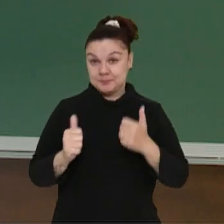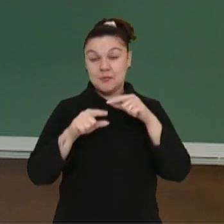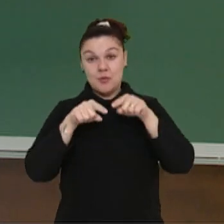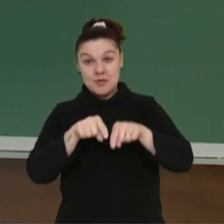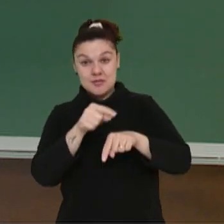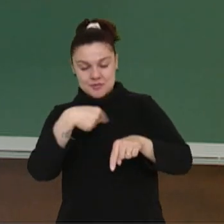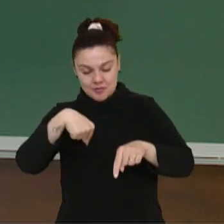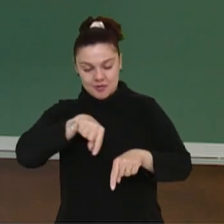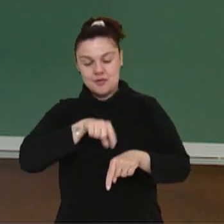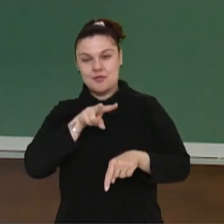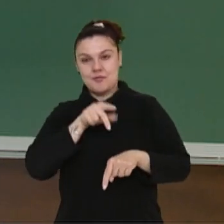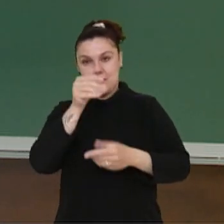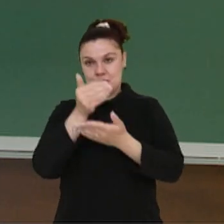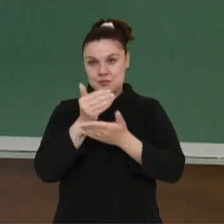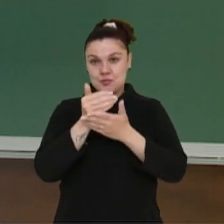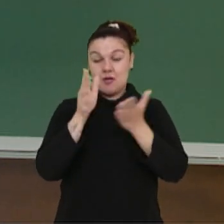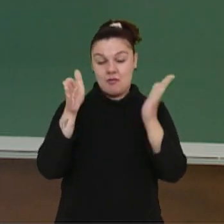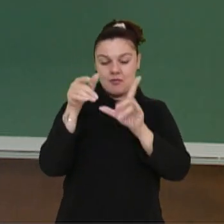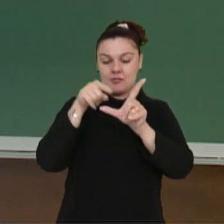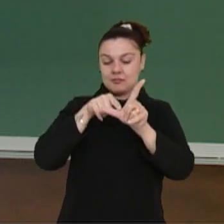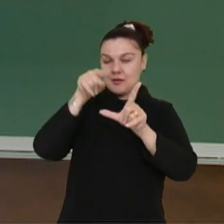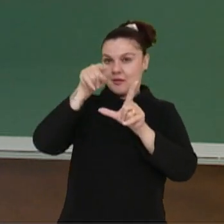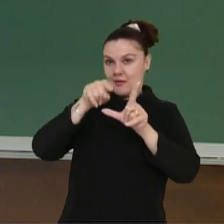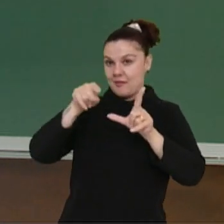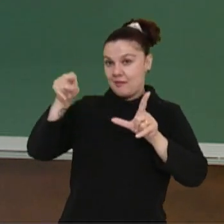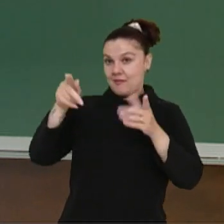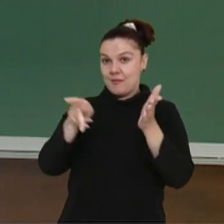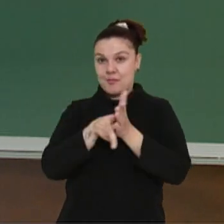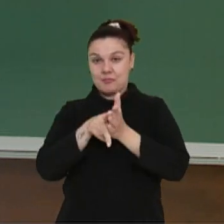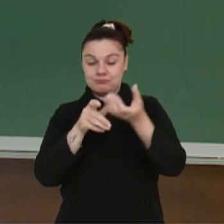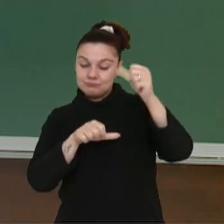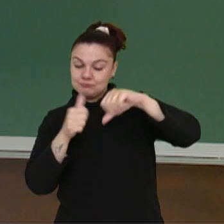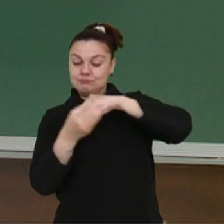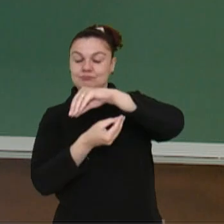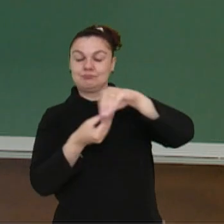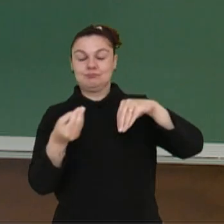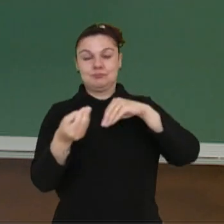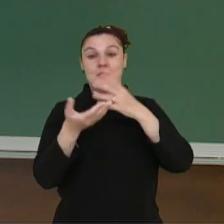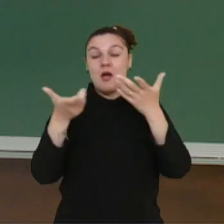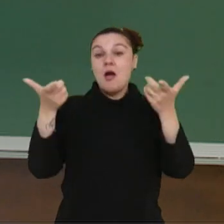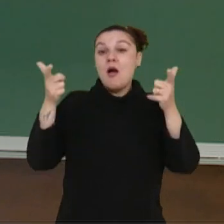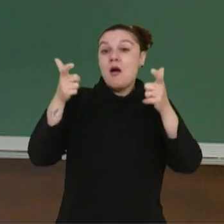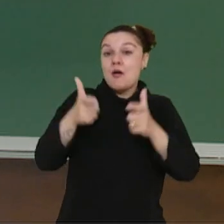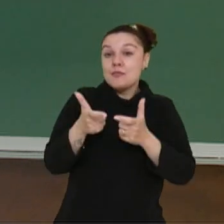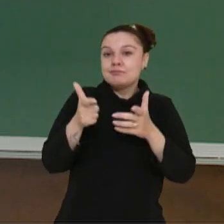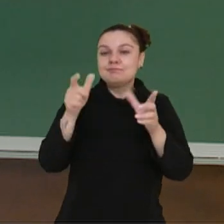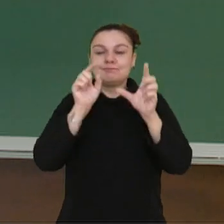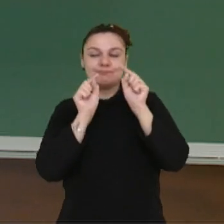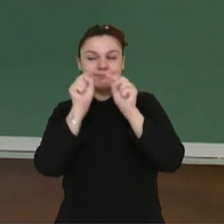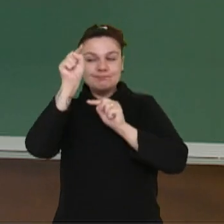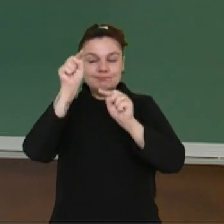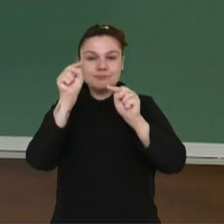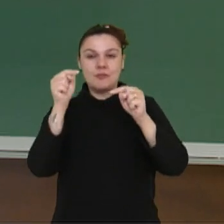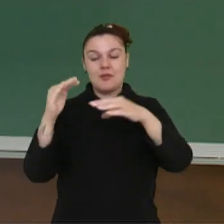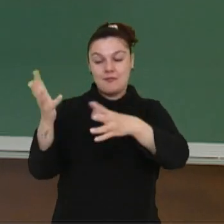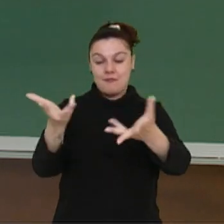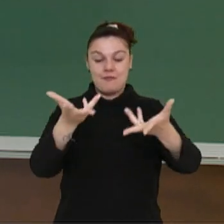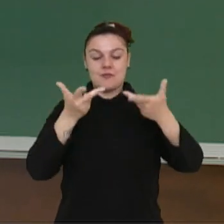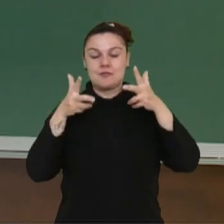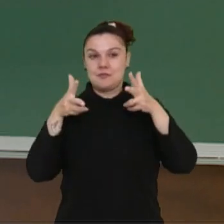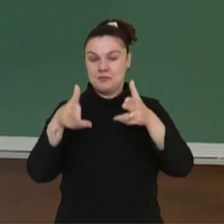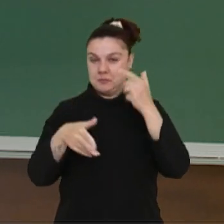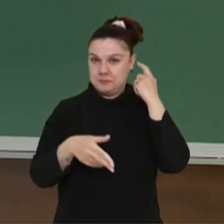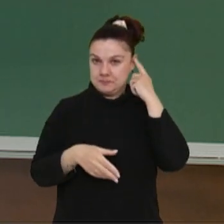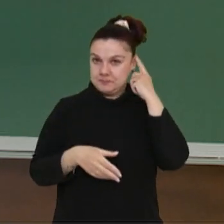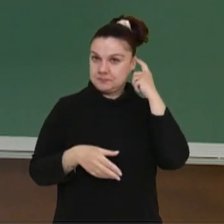isso que a gente vai ver dos nossos gráficos das reações que estão acontecendo, aonde as velocidades se igualam. Olha